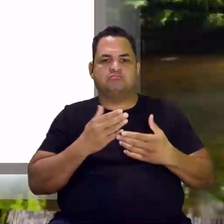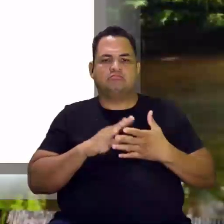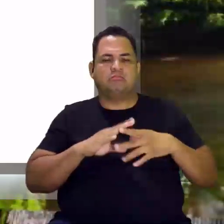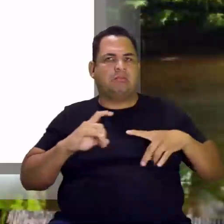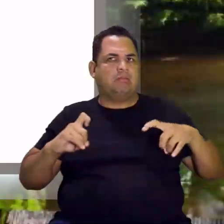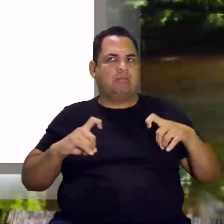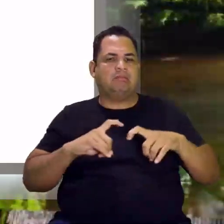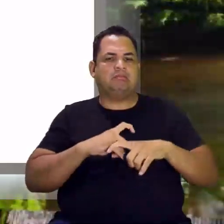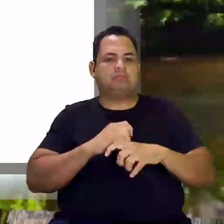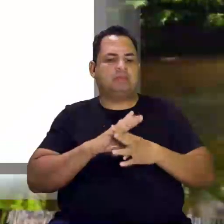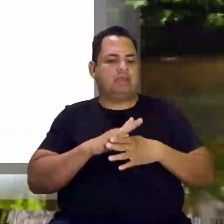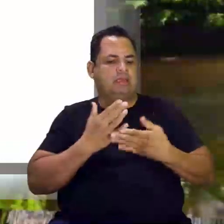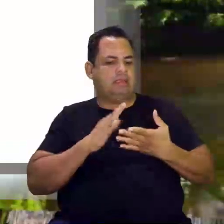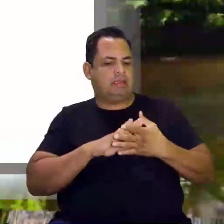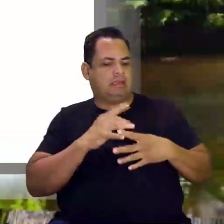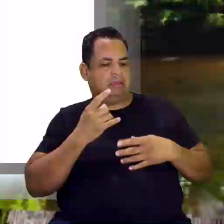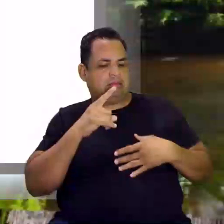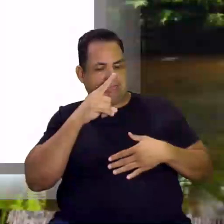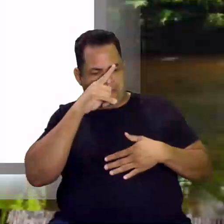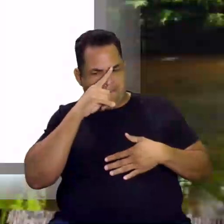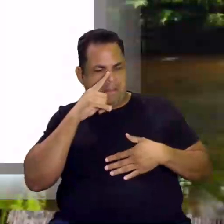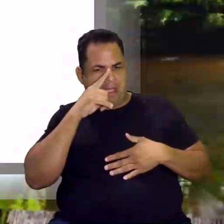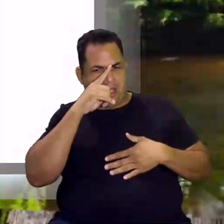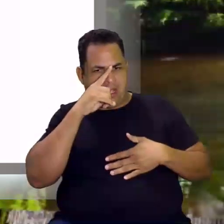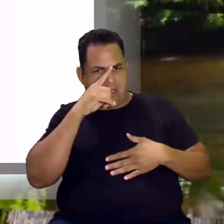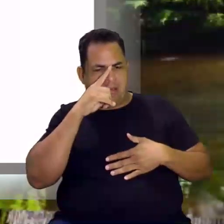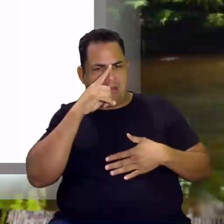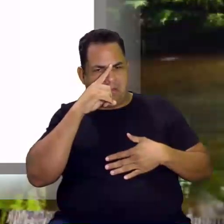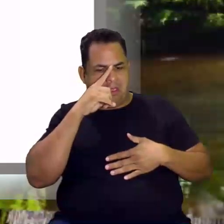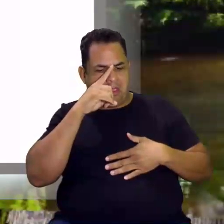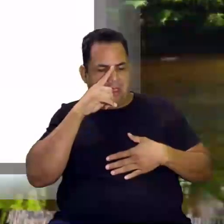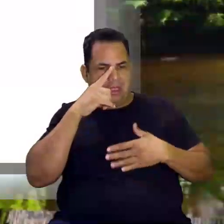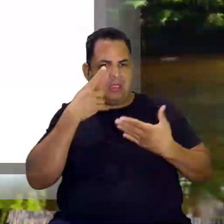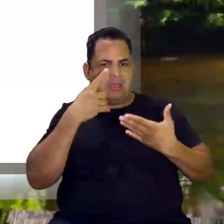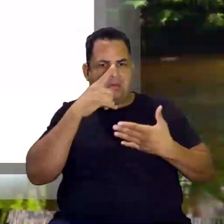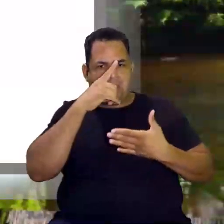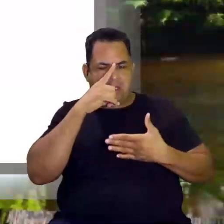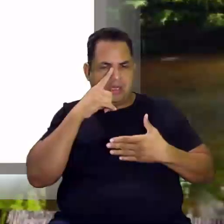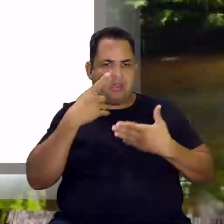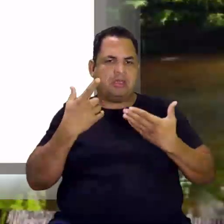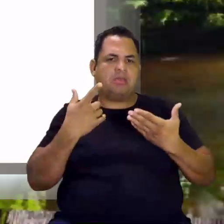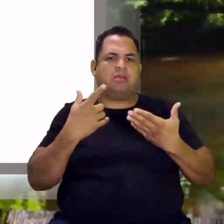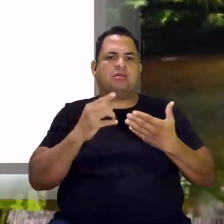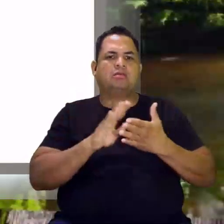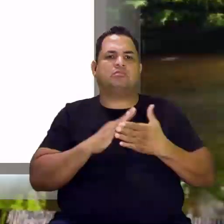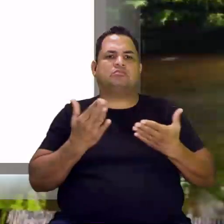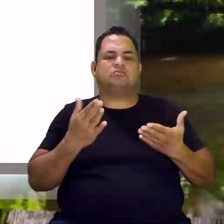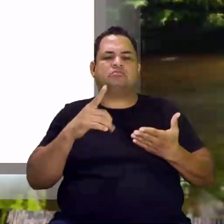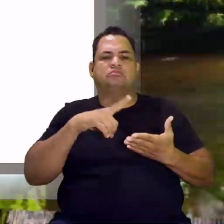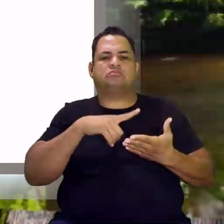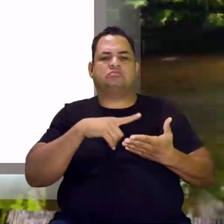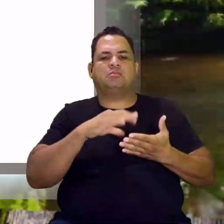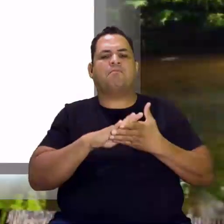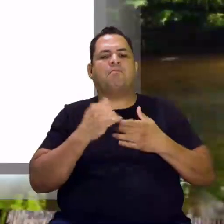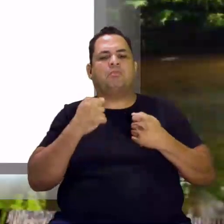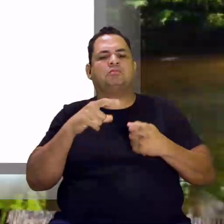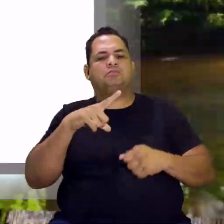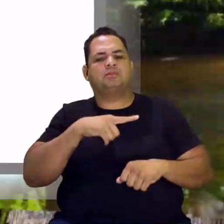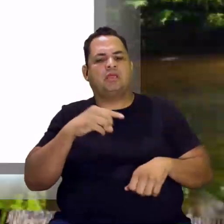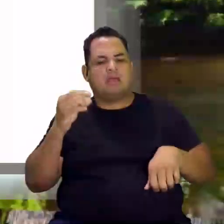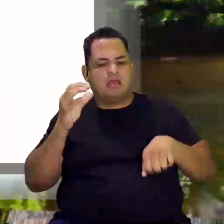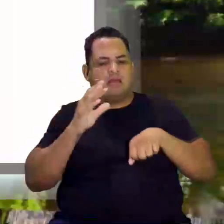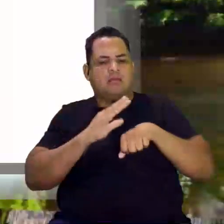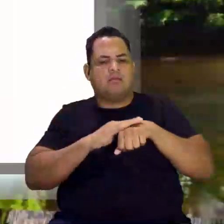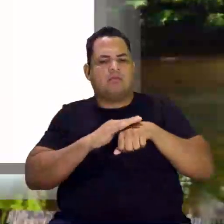tão inofensivas, não. Algumas são justamente causadoras da morte, dizimação de